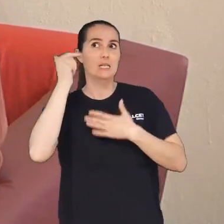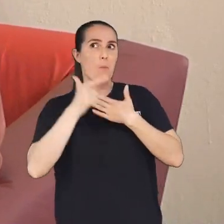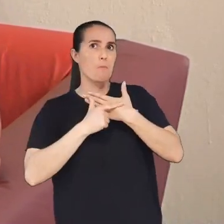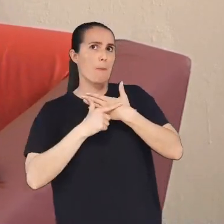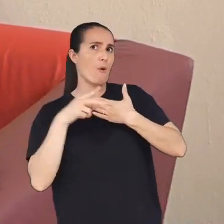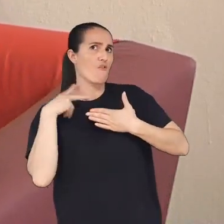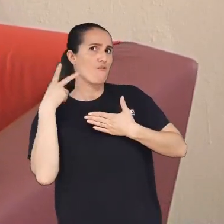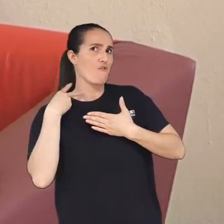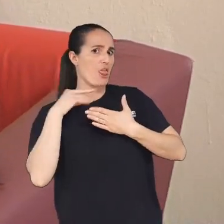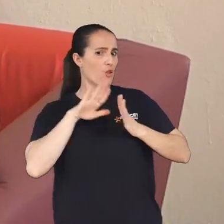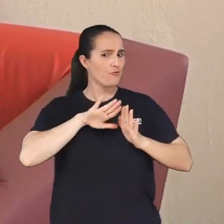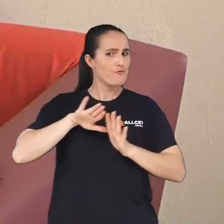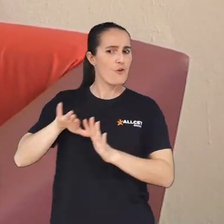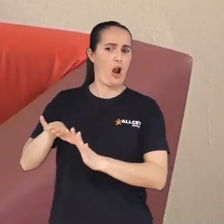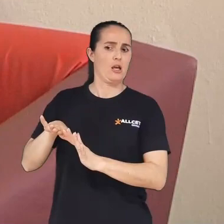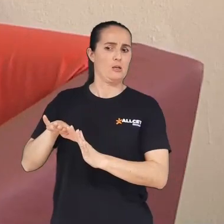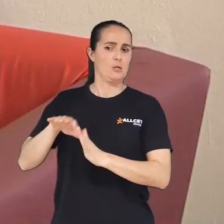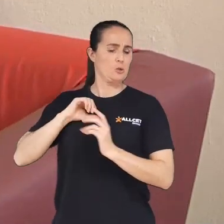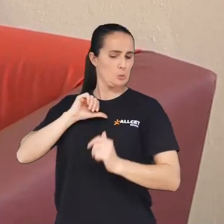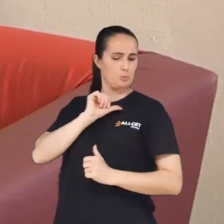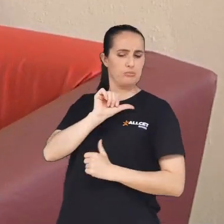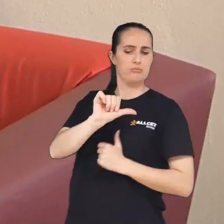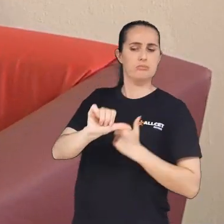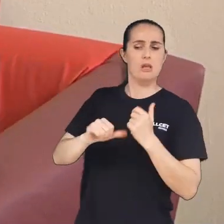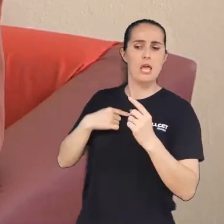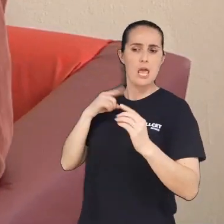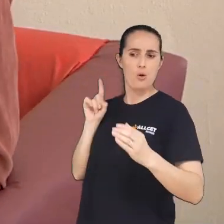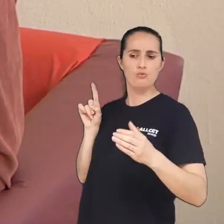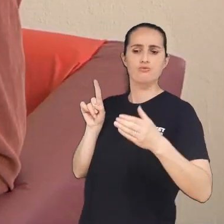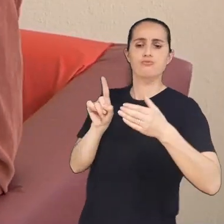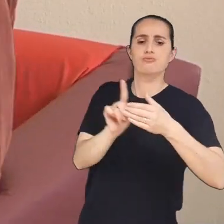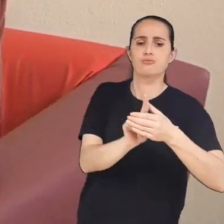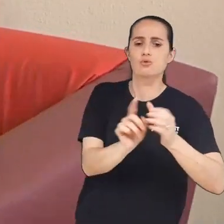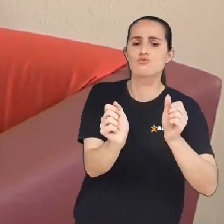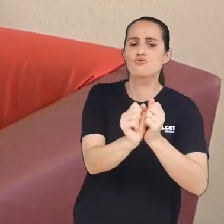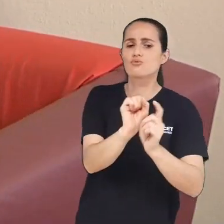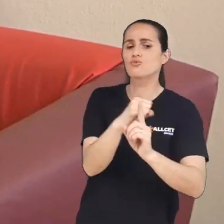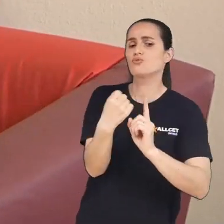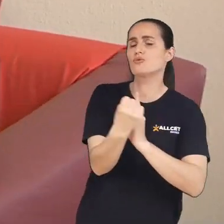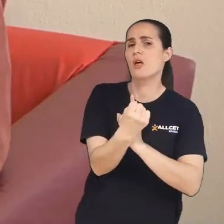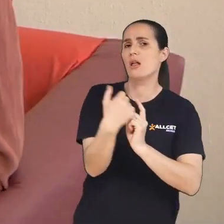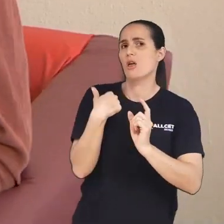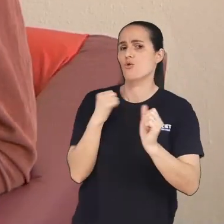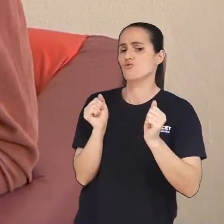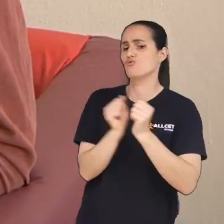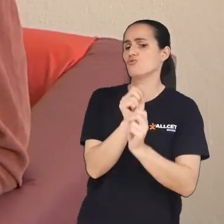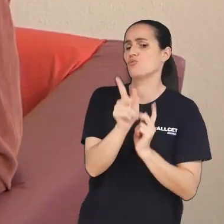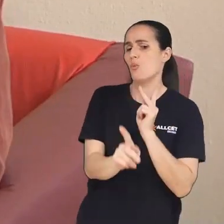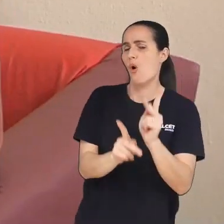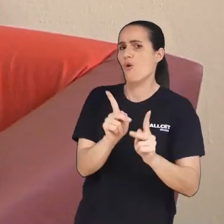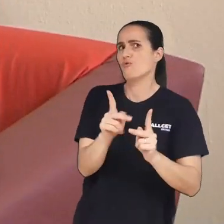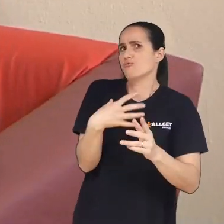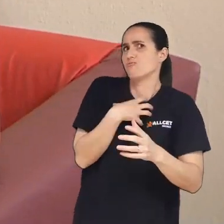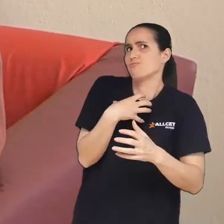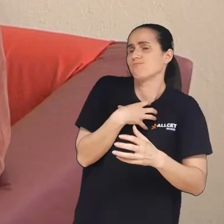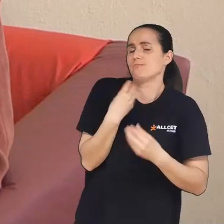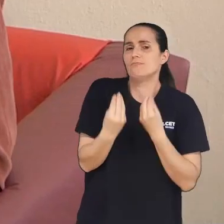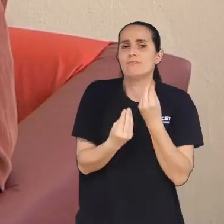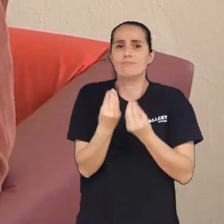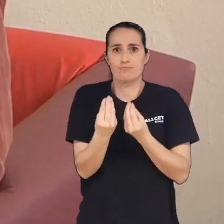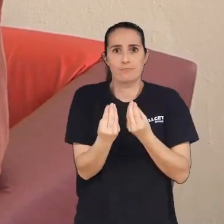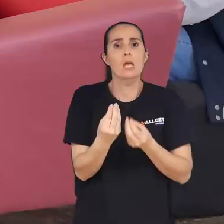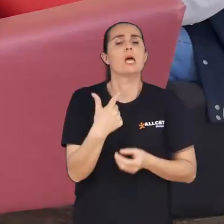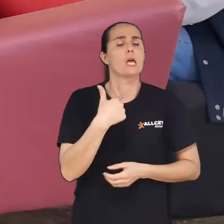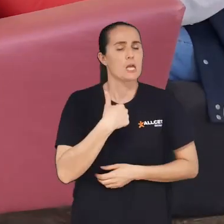em alguém, num elo integrante com a sociedade, com a população. E é essa forma que eu tento trabalhar todas